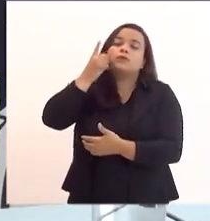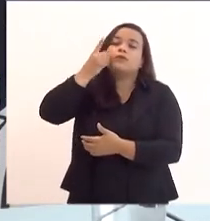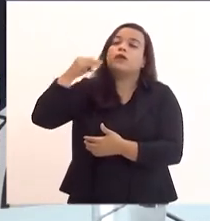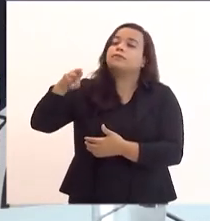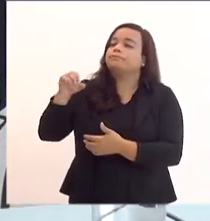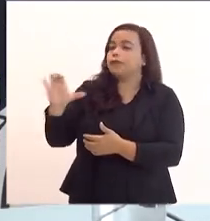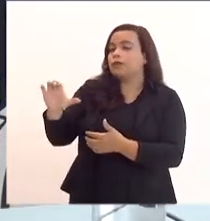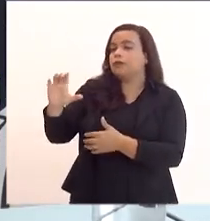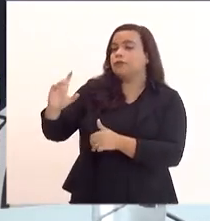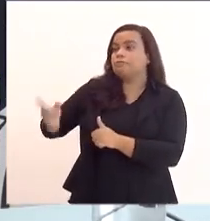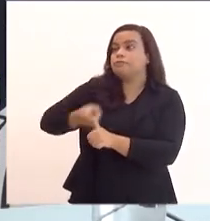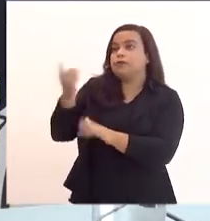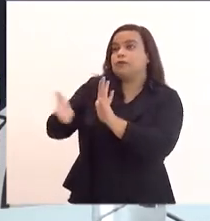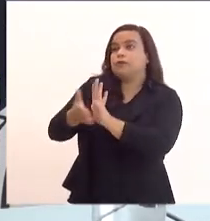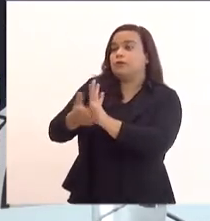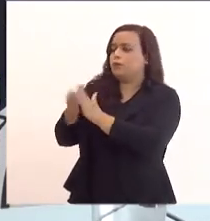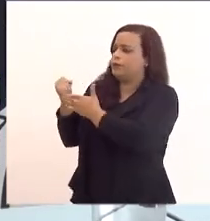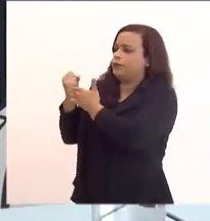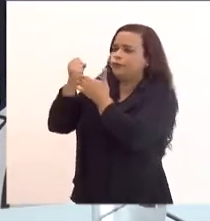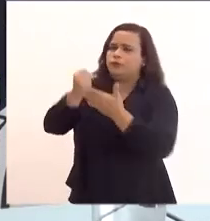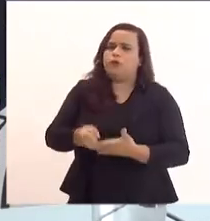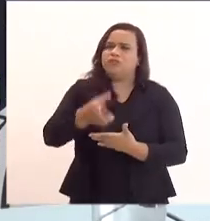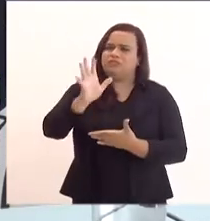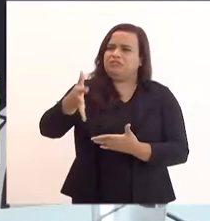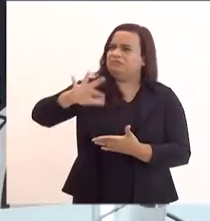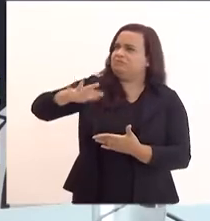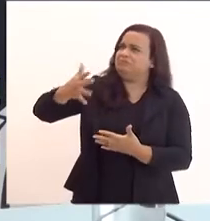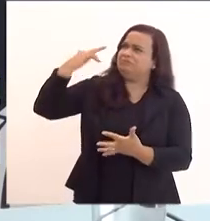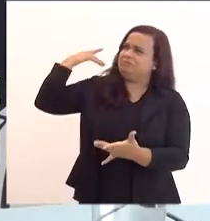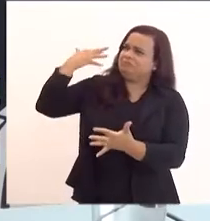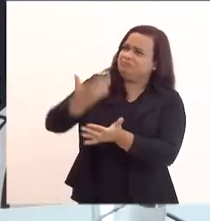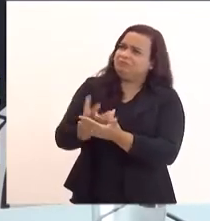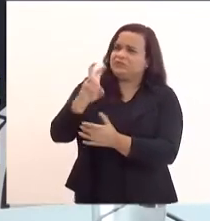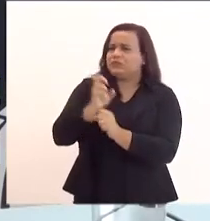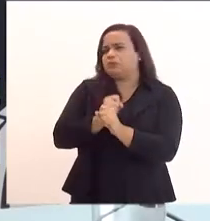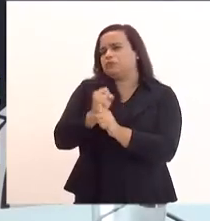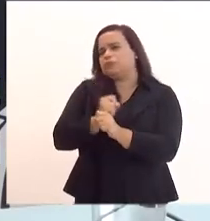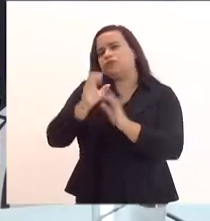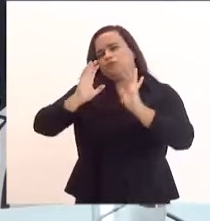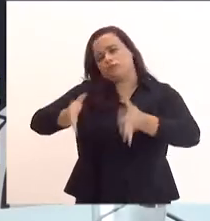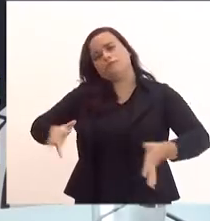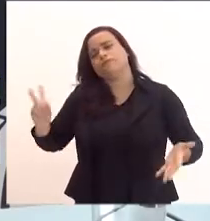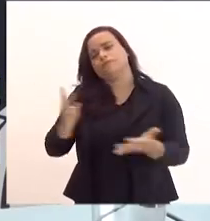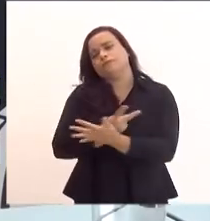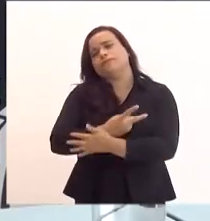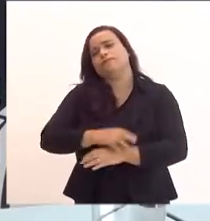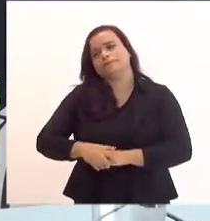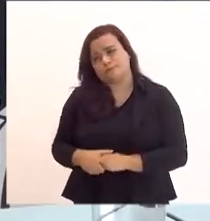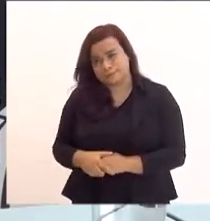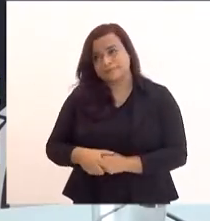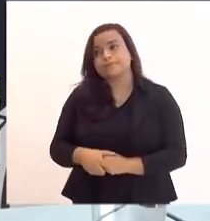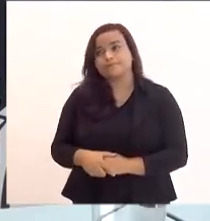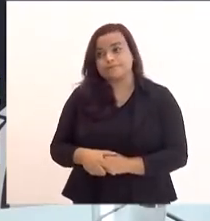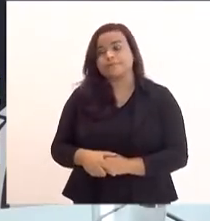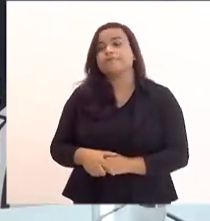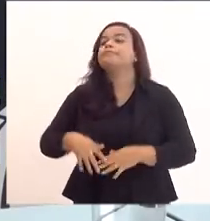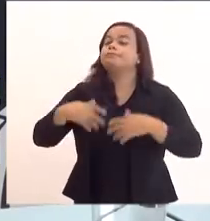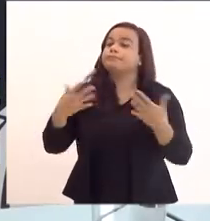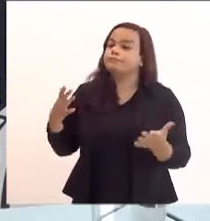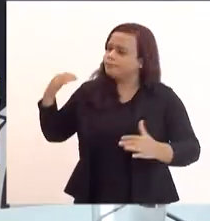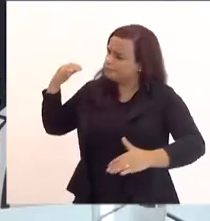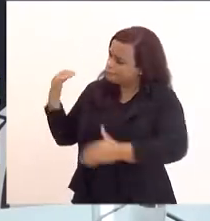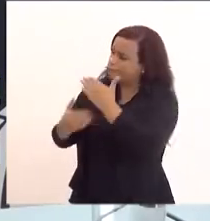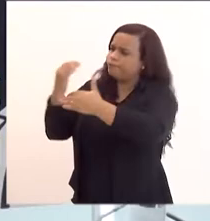primeira proposta, que já tem possivelmente 5 anos atrás. Né? E o